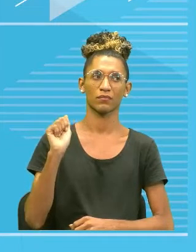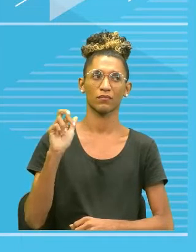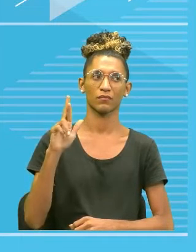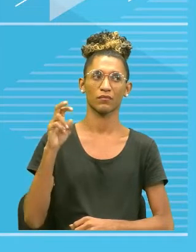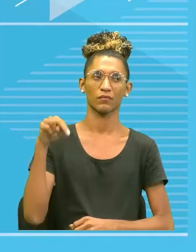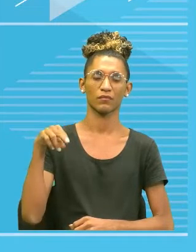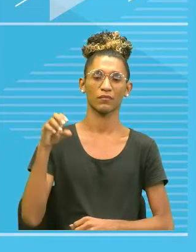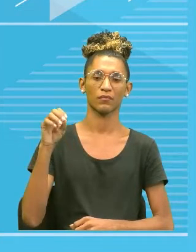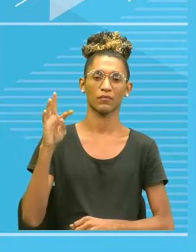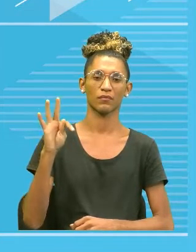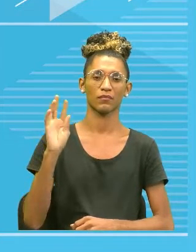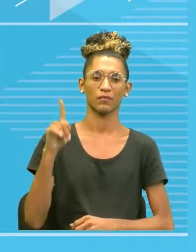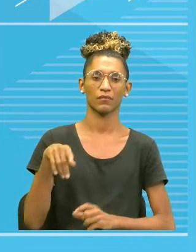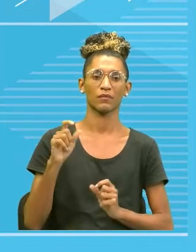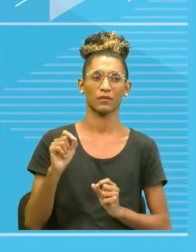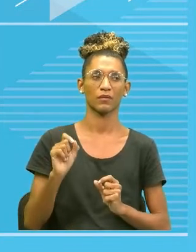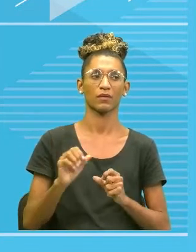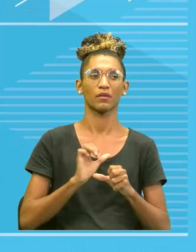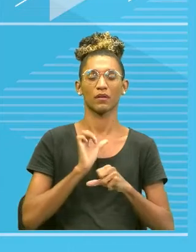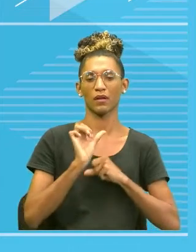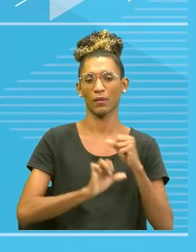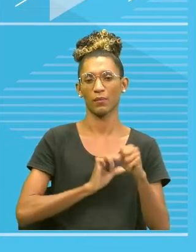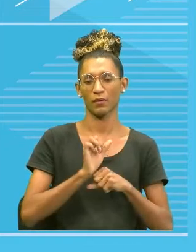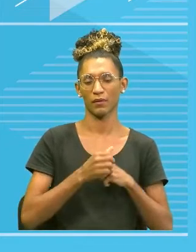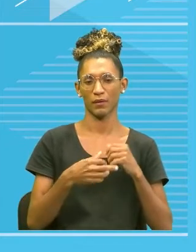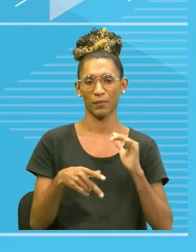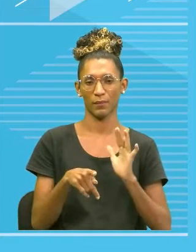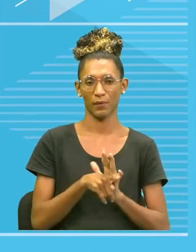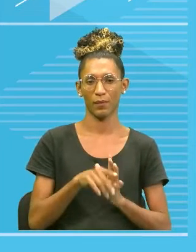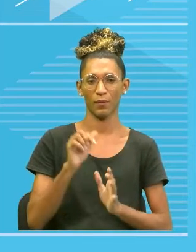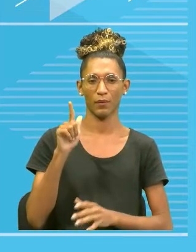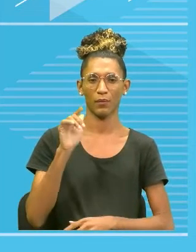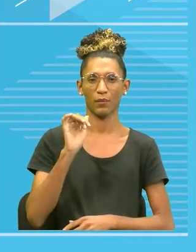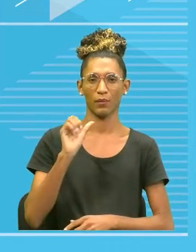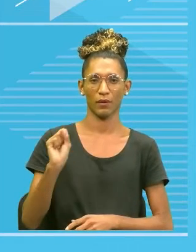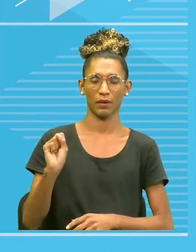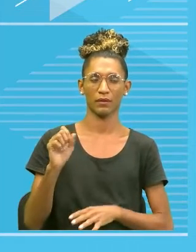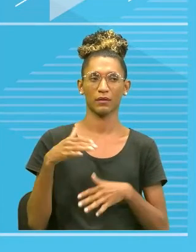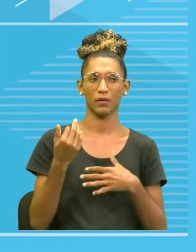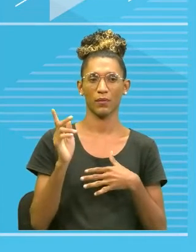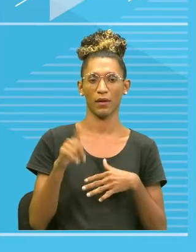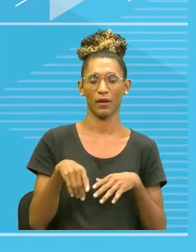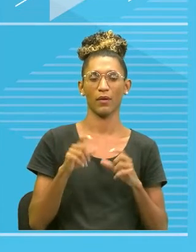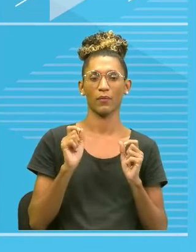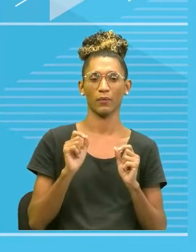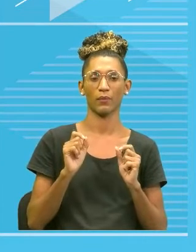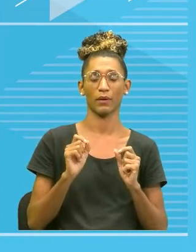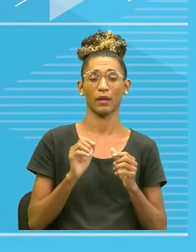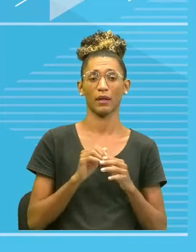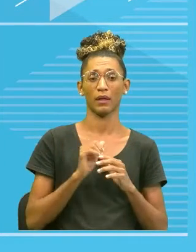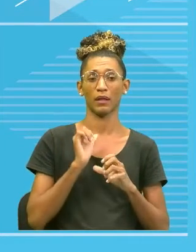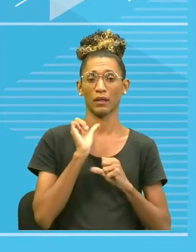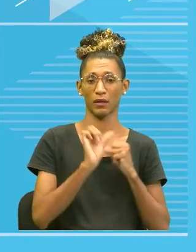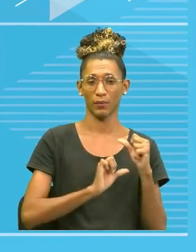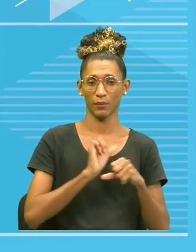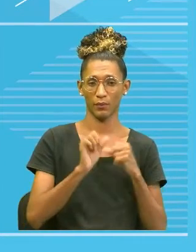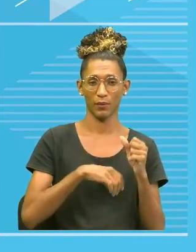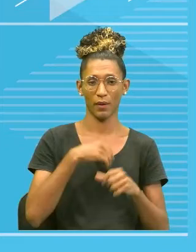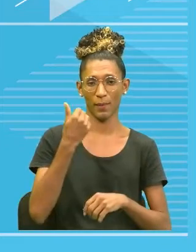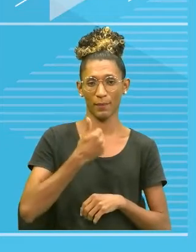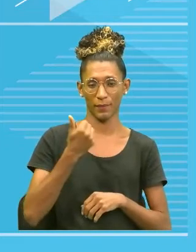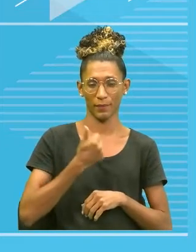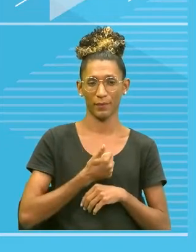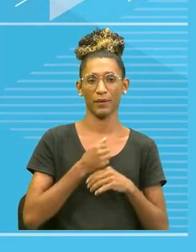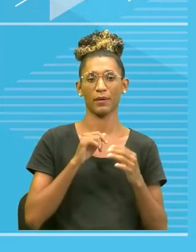um ciclo particular de transformação termodinâmica de um gás ideal. Ele é um ciclo que revolucionou a primeira